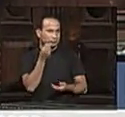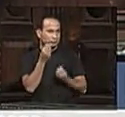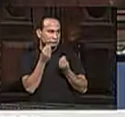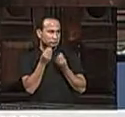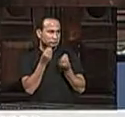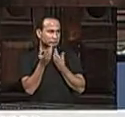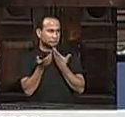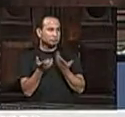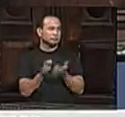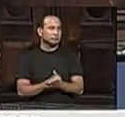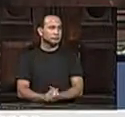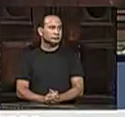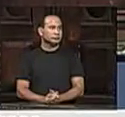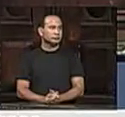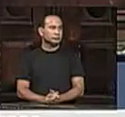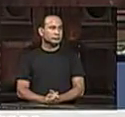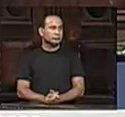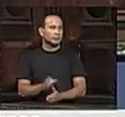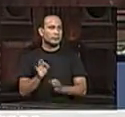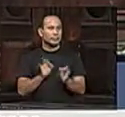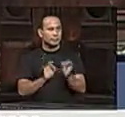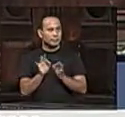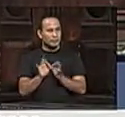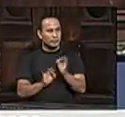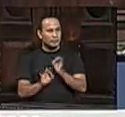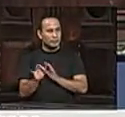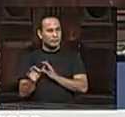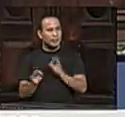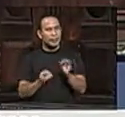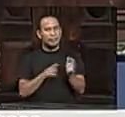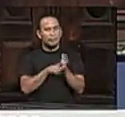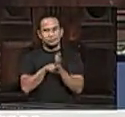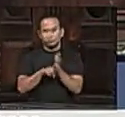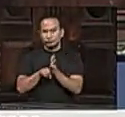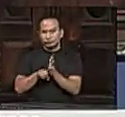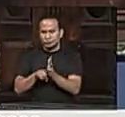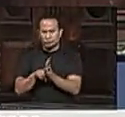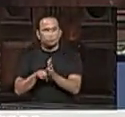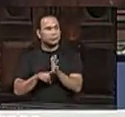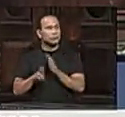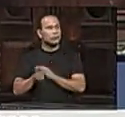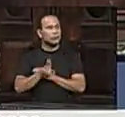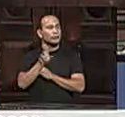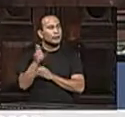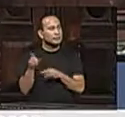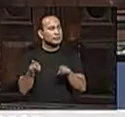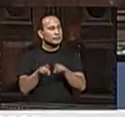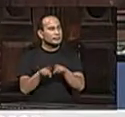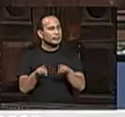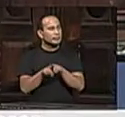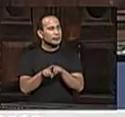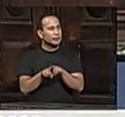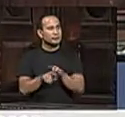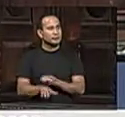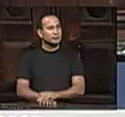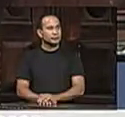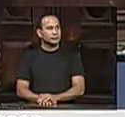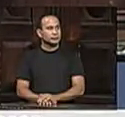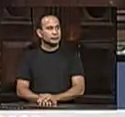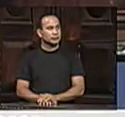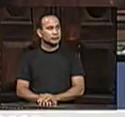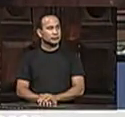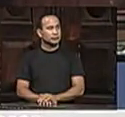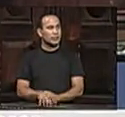reequipar laboratórios e atualizar equipamento de pesquisa nas universidades também comprometido, além